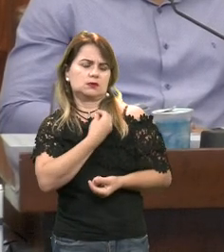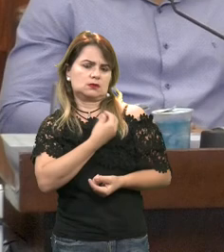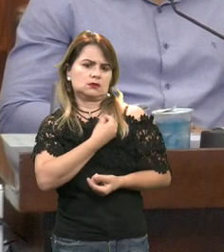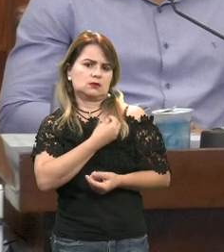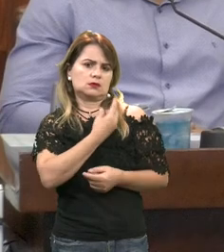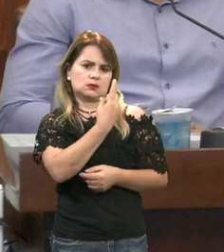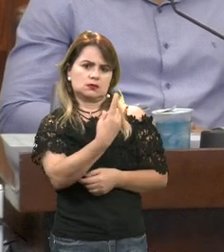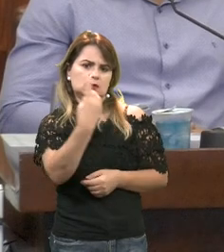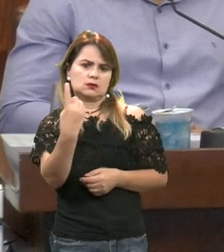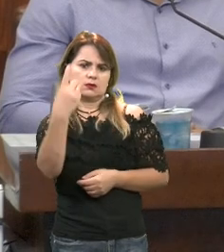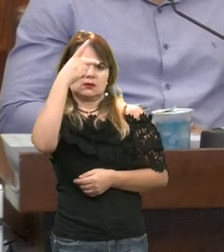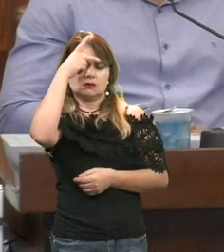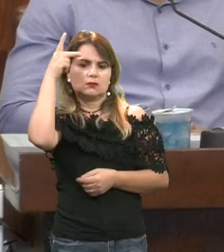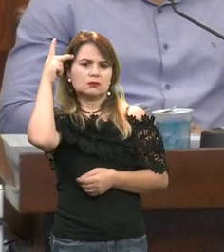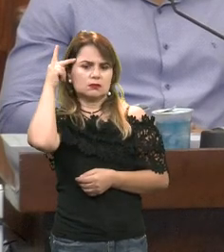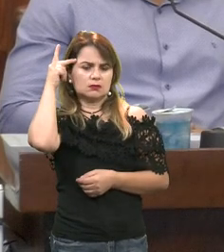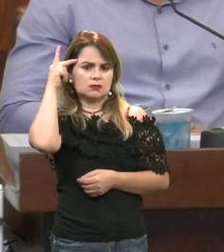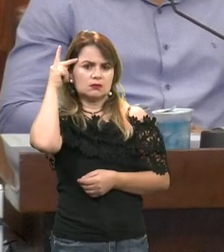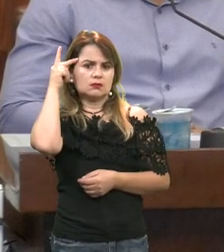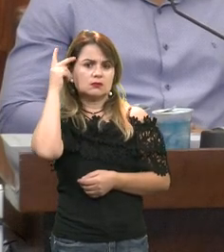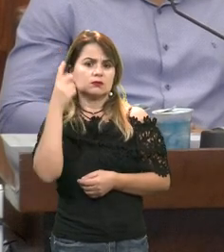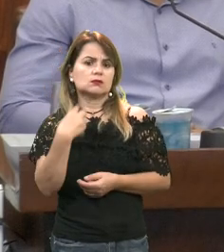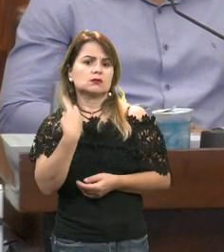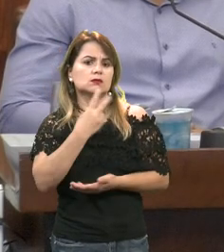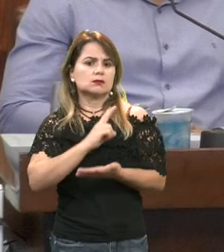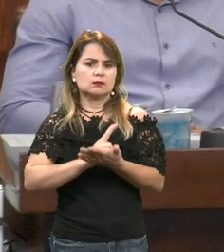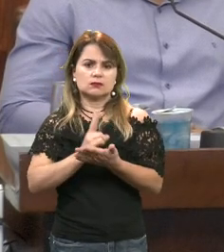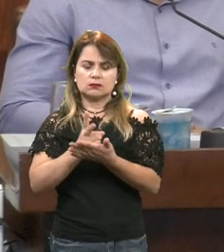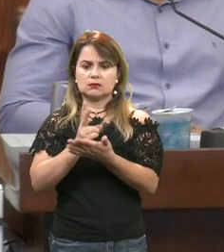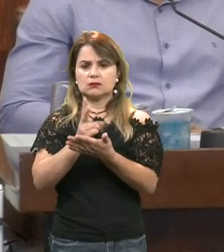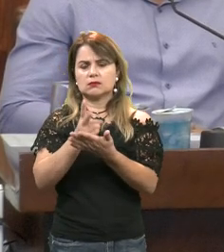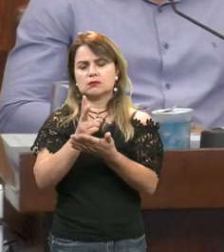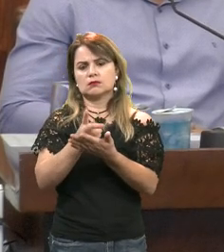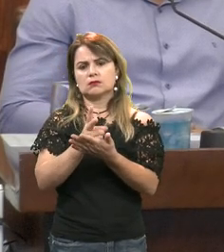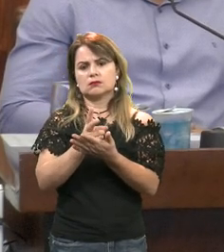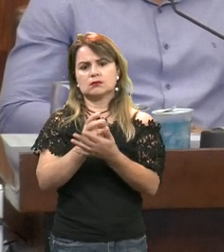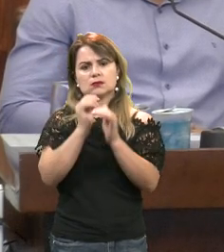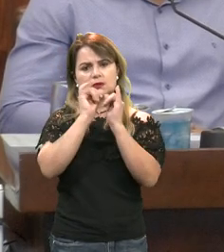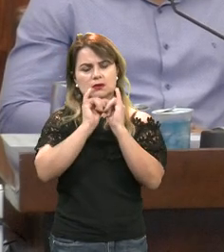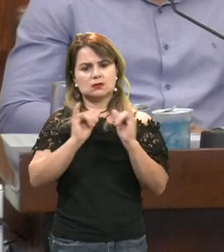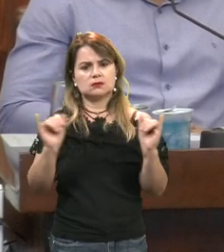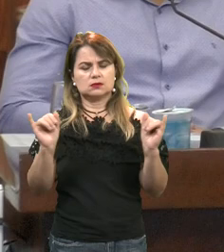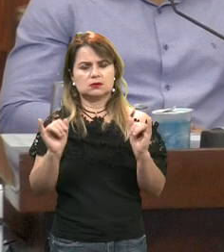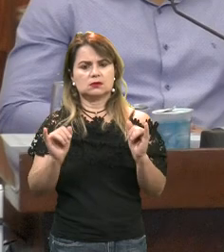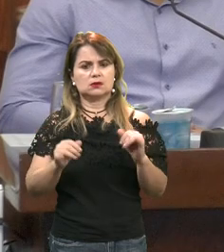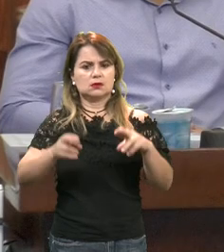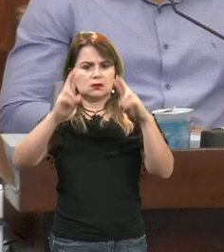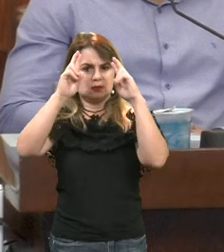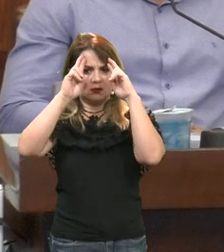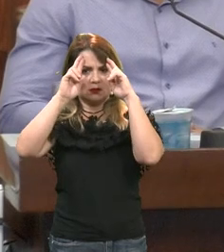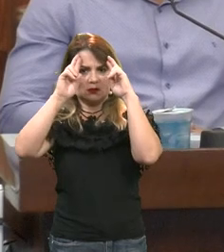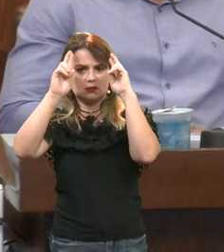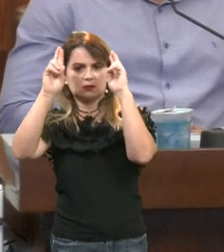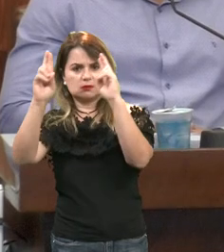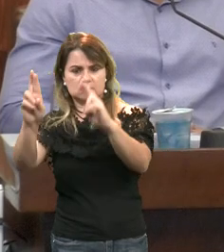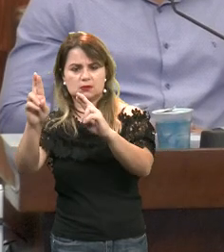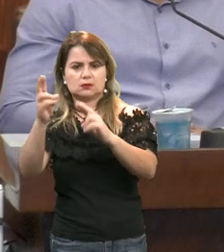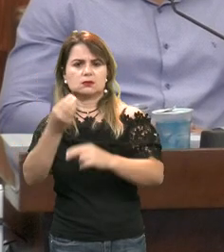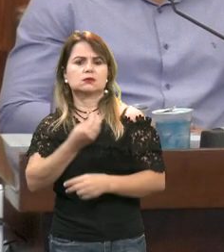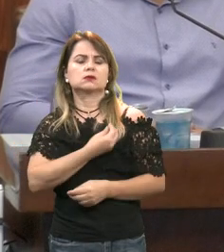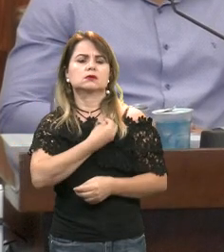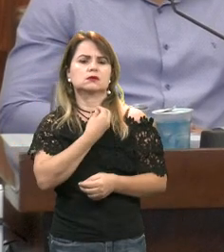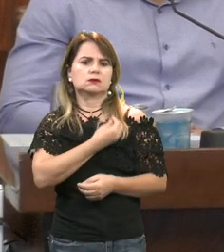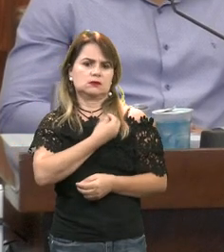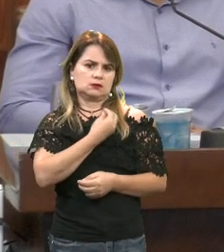vocês. Nós temos que sempre levar esse lema: respeite a supremacia da vida,